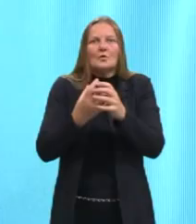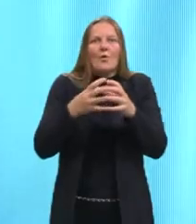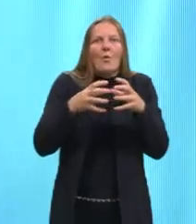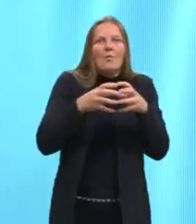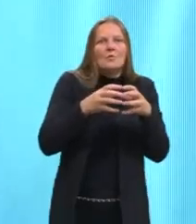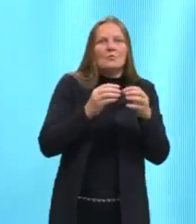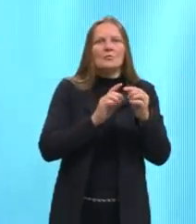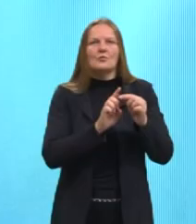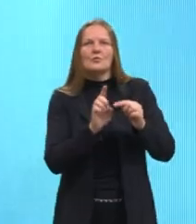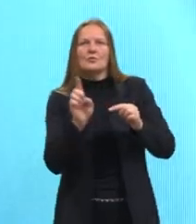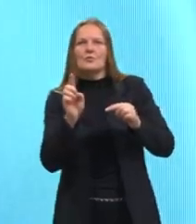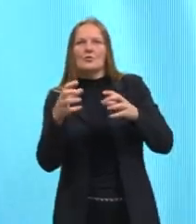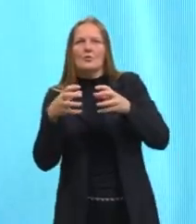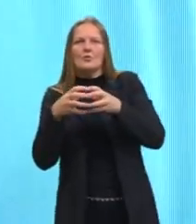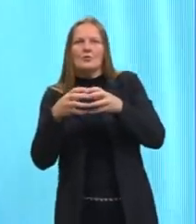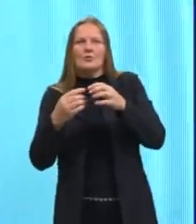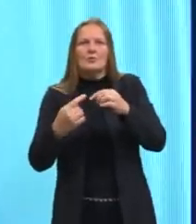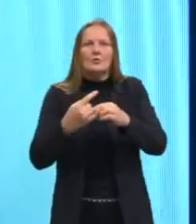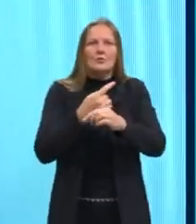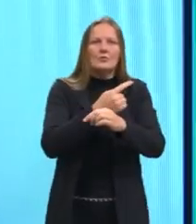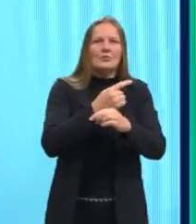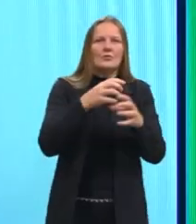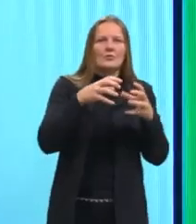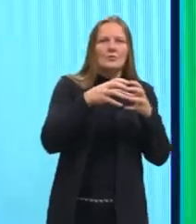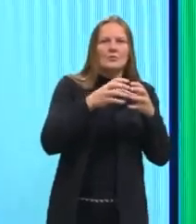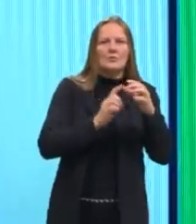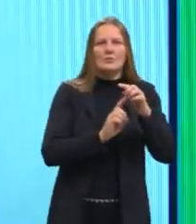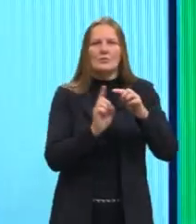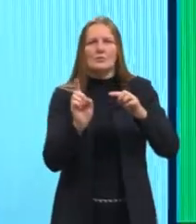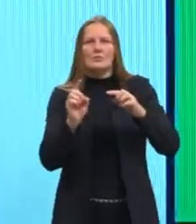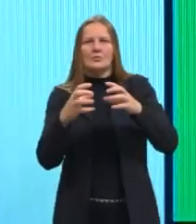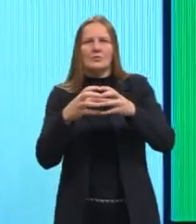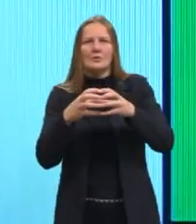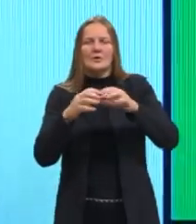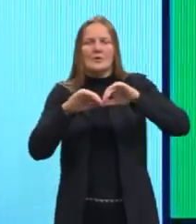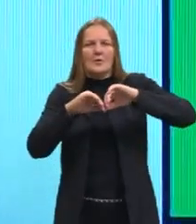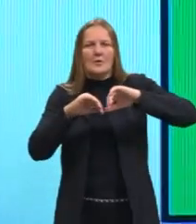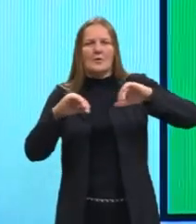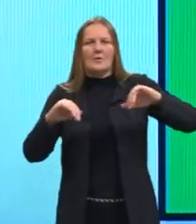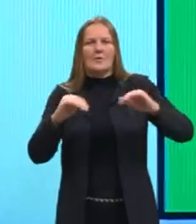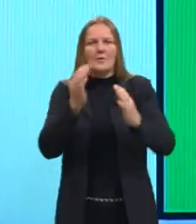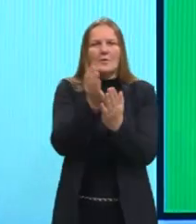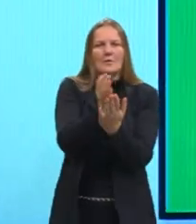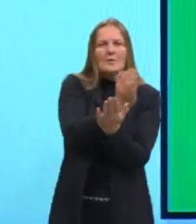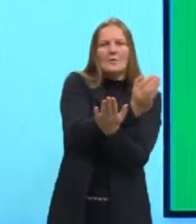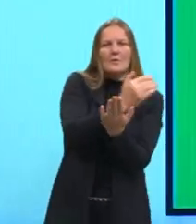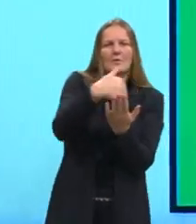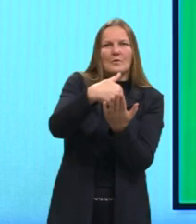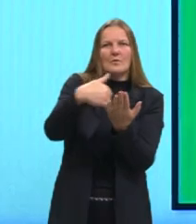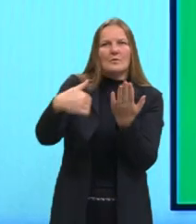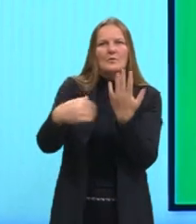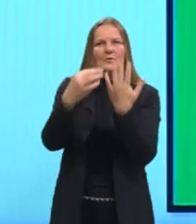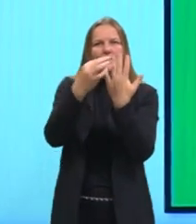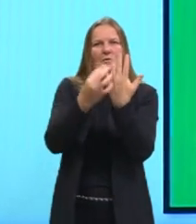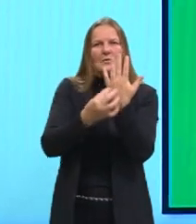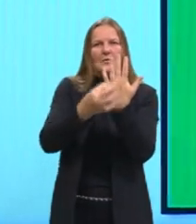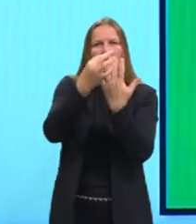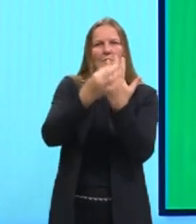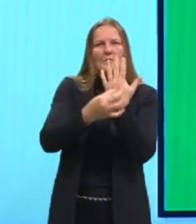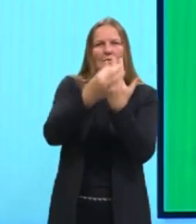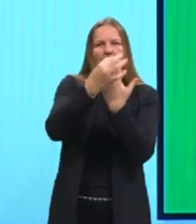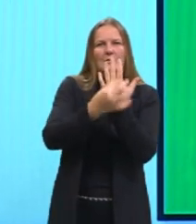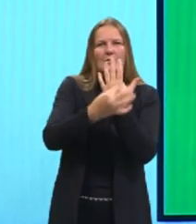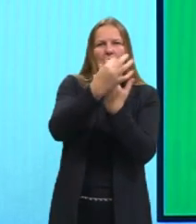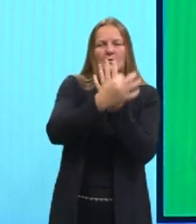tá contendo essa novidade e depois então separou-se as briófitas porque